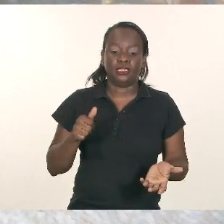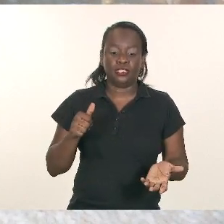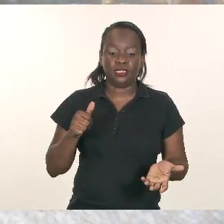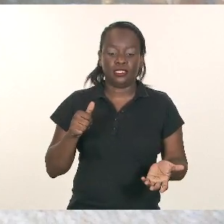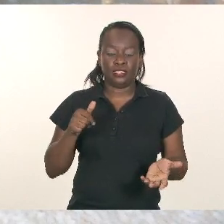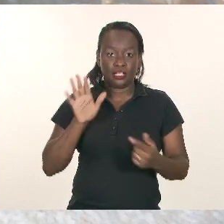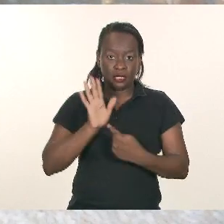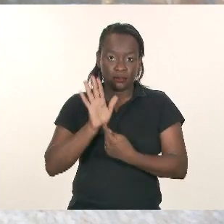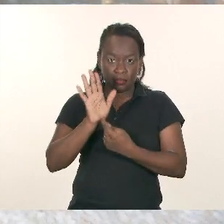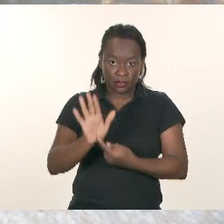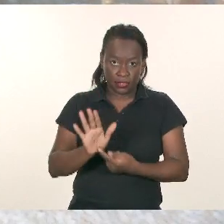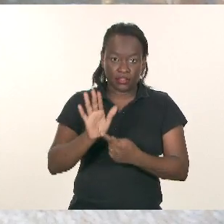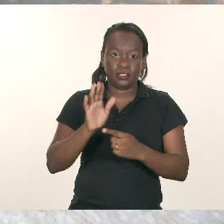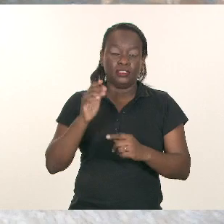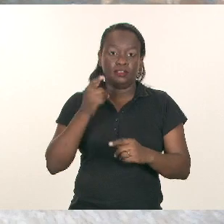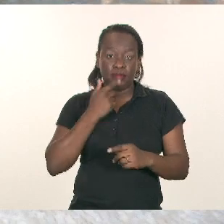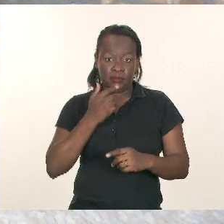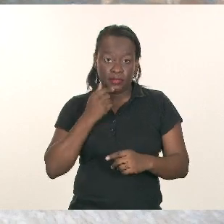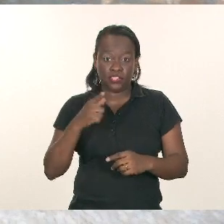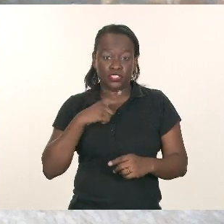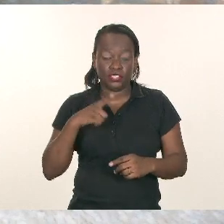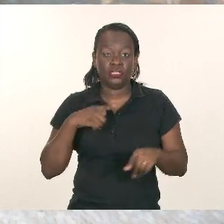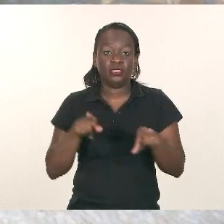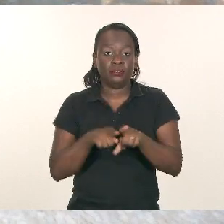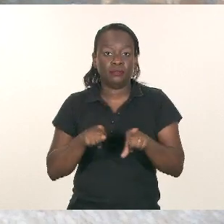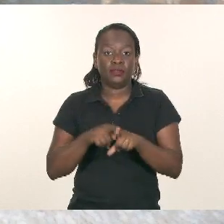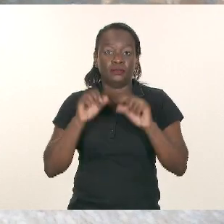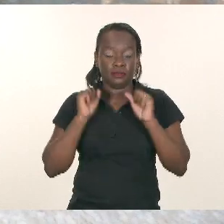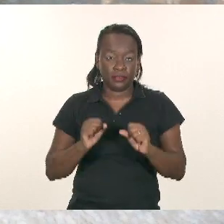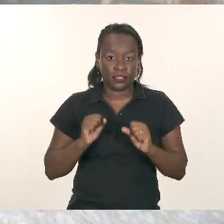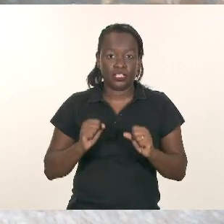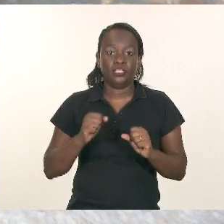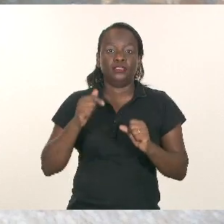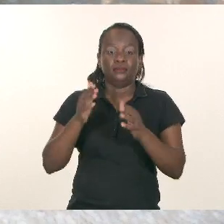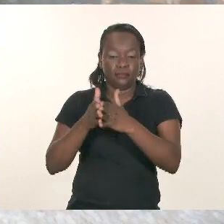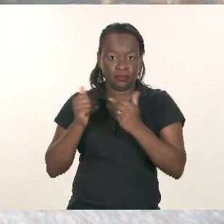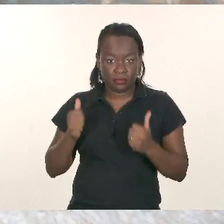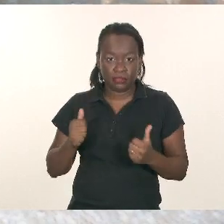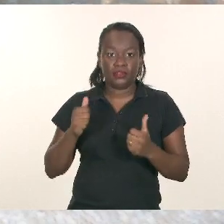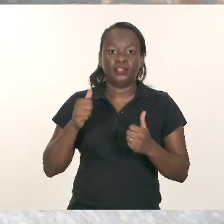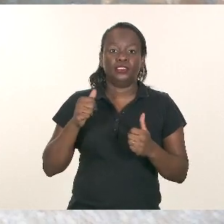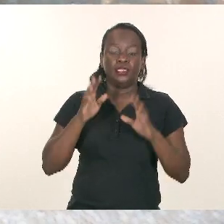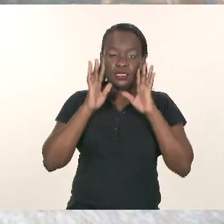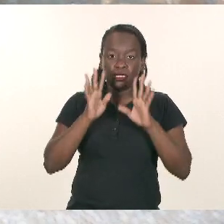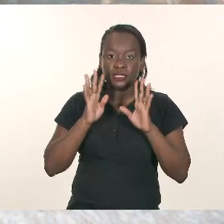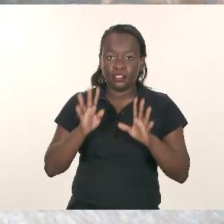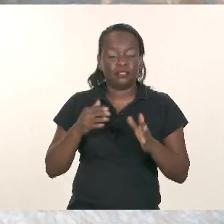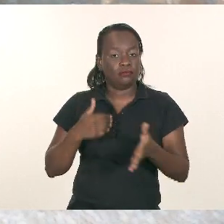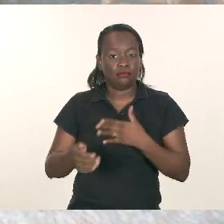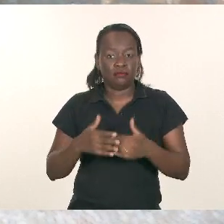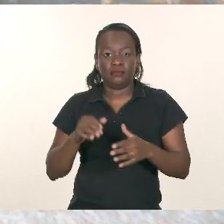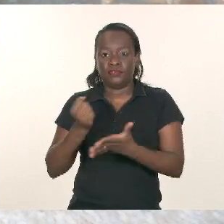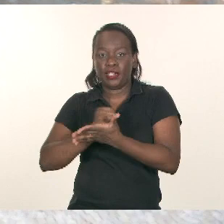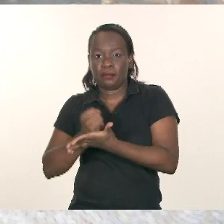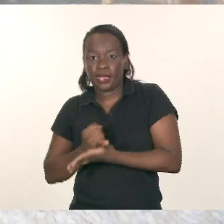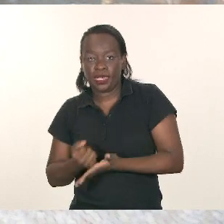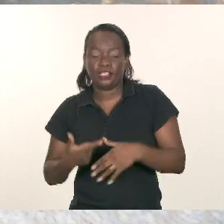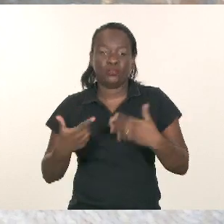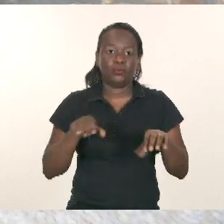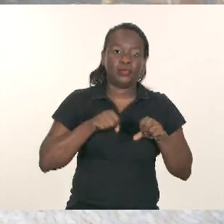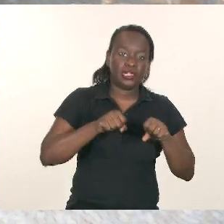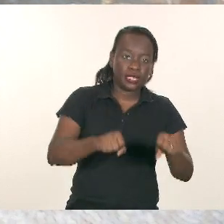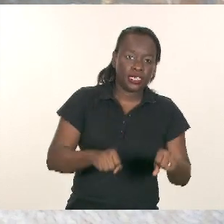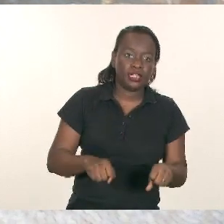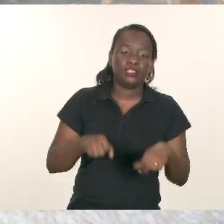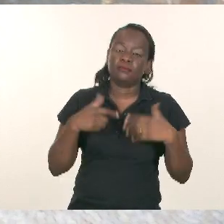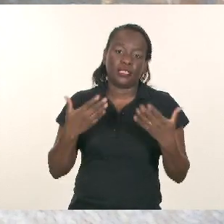apresentava o Código Vermelho também poderia recorrer a um atendente, seja da farmácia, seja do